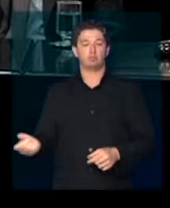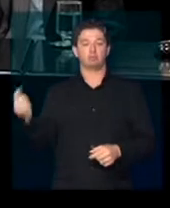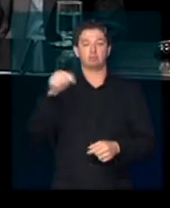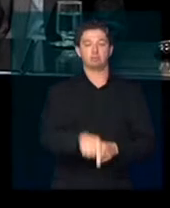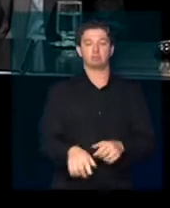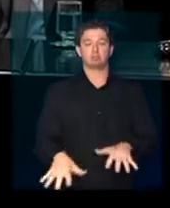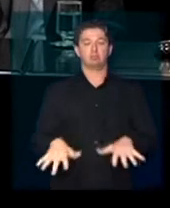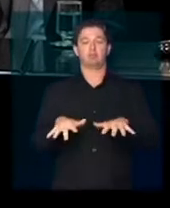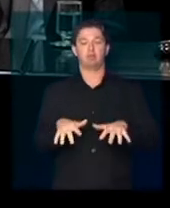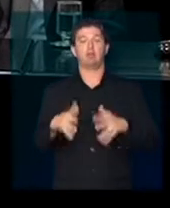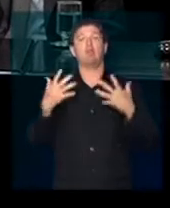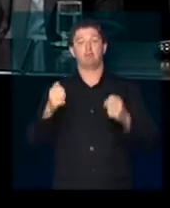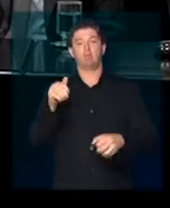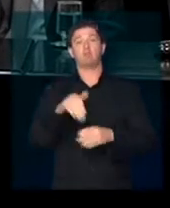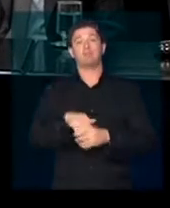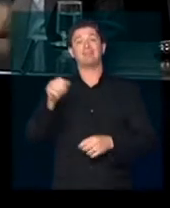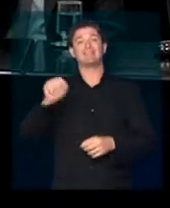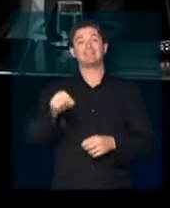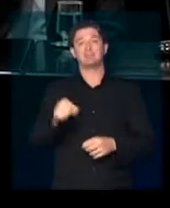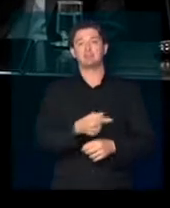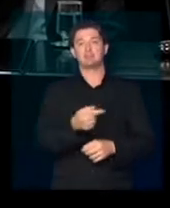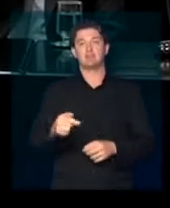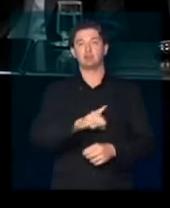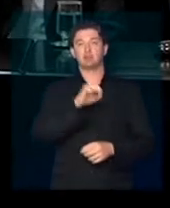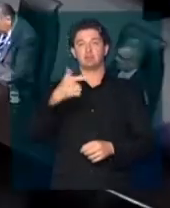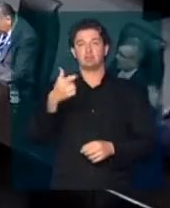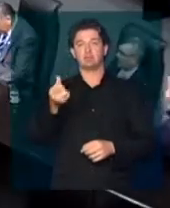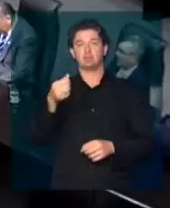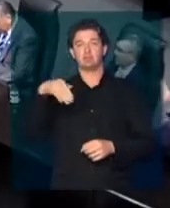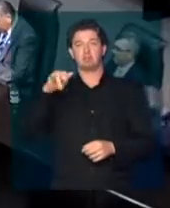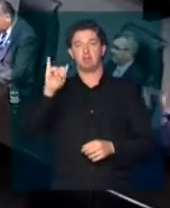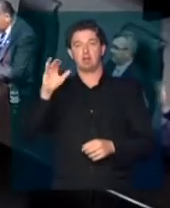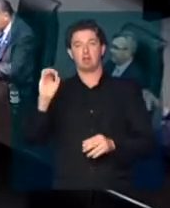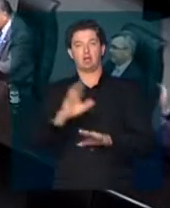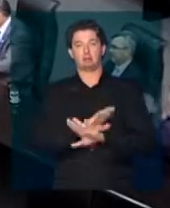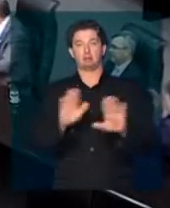para o plenário e votaremos na semana de 26 de maio.